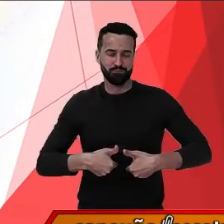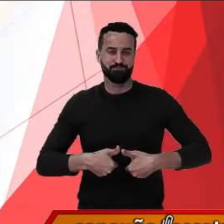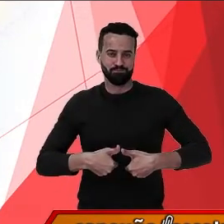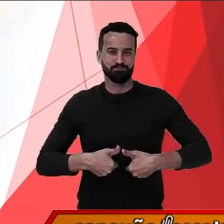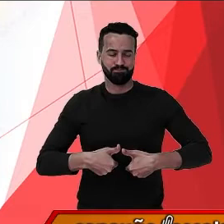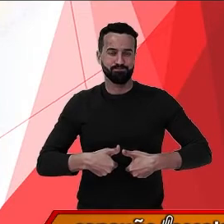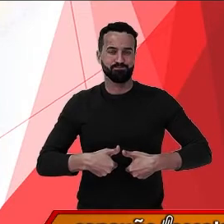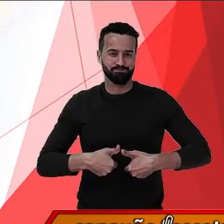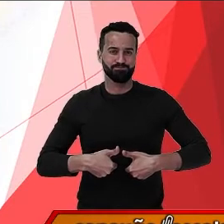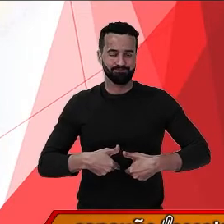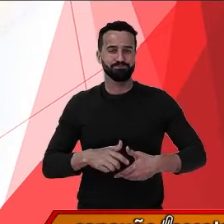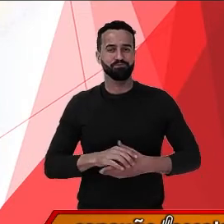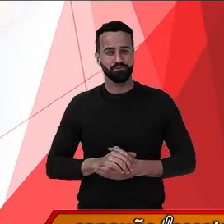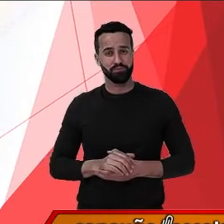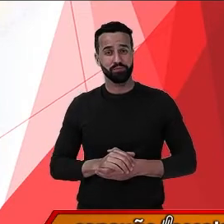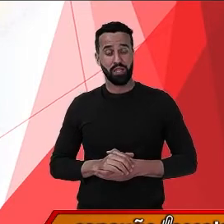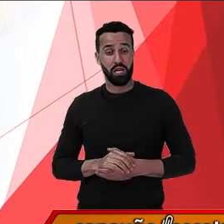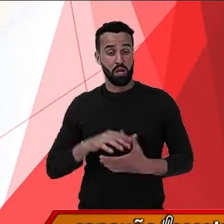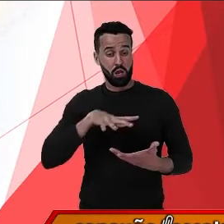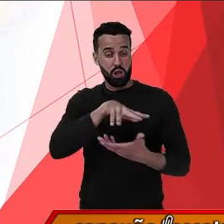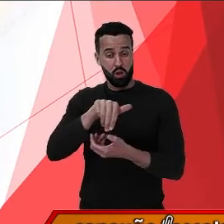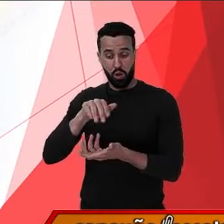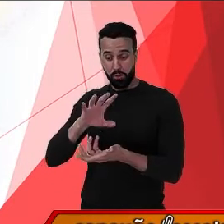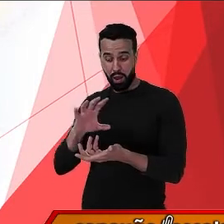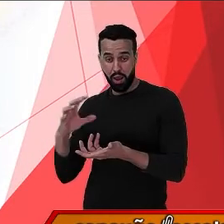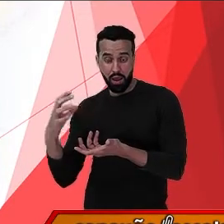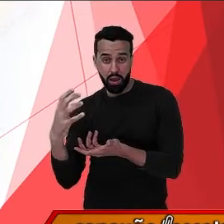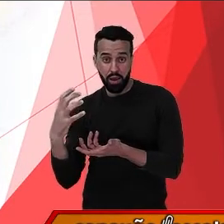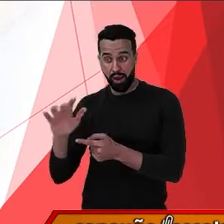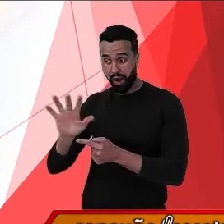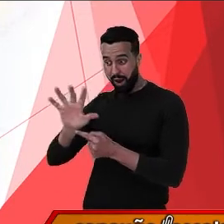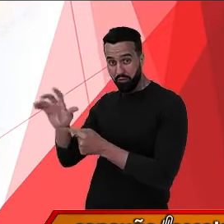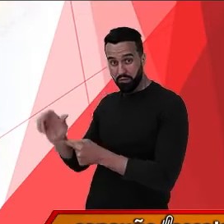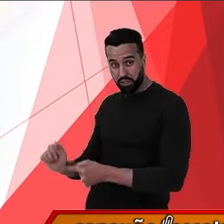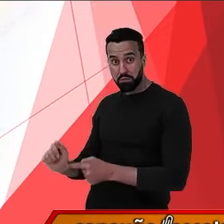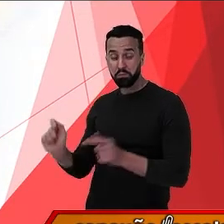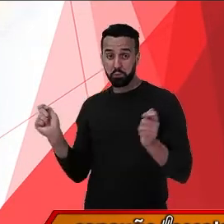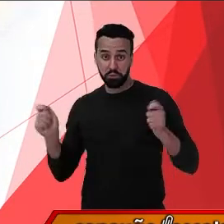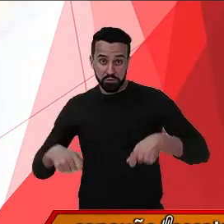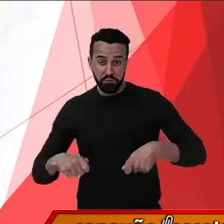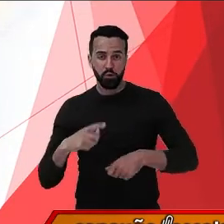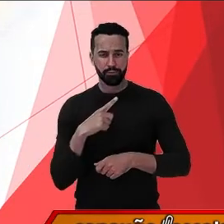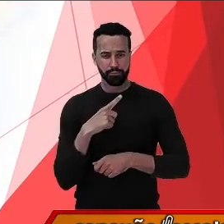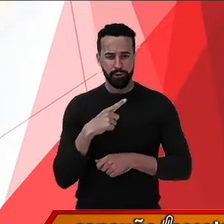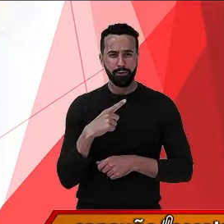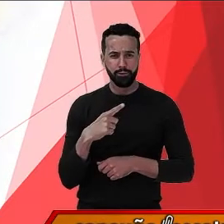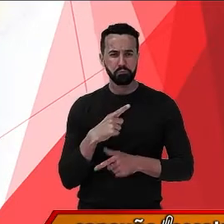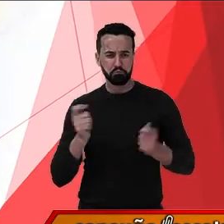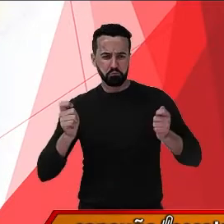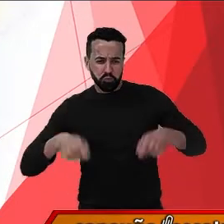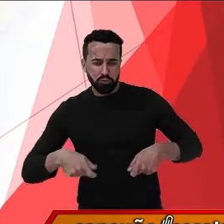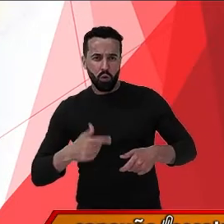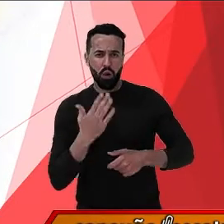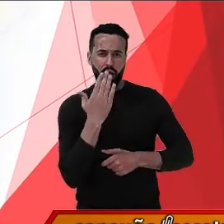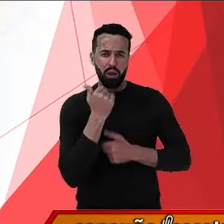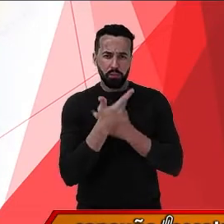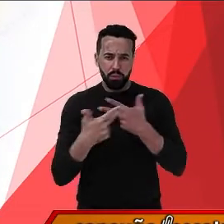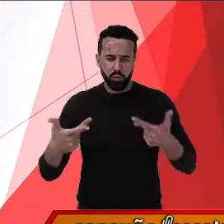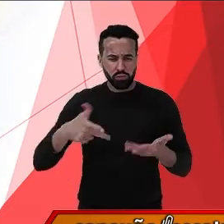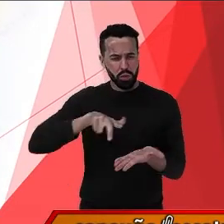o continente africano seja capaz de produzir a quantidade de